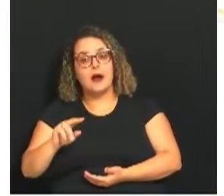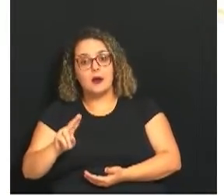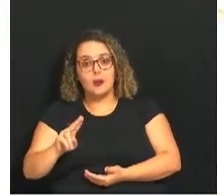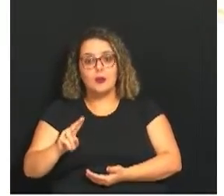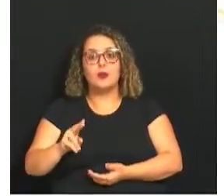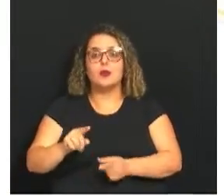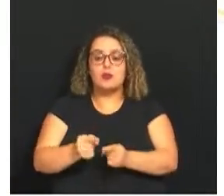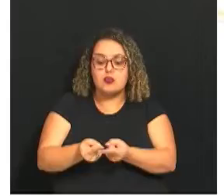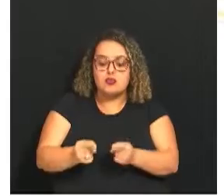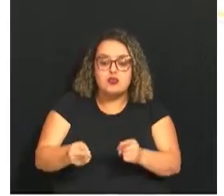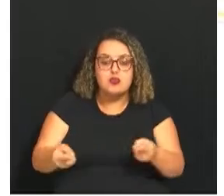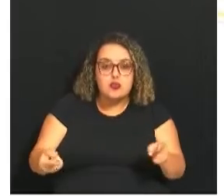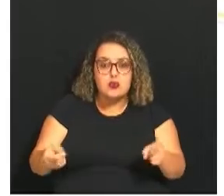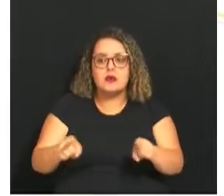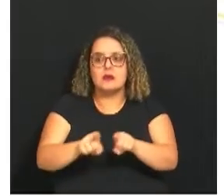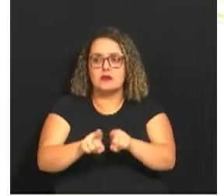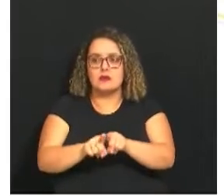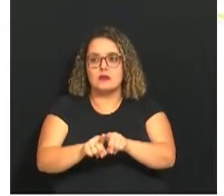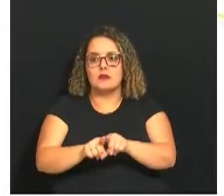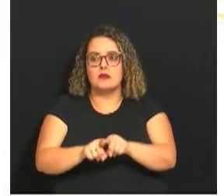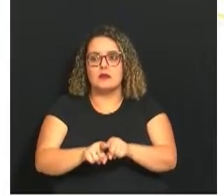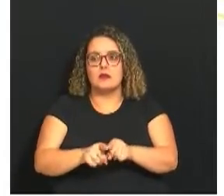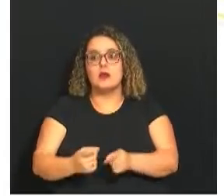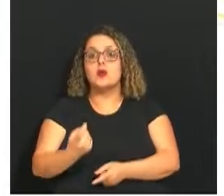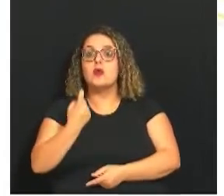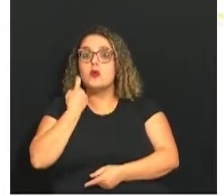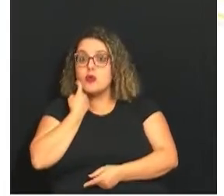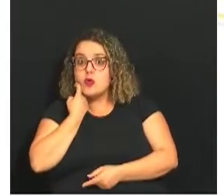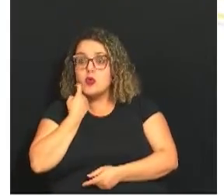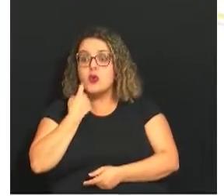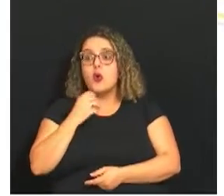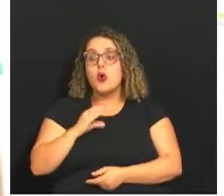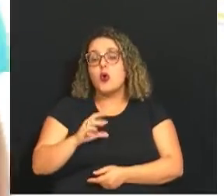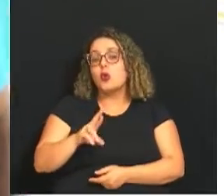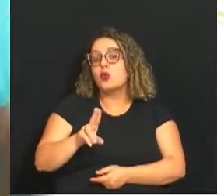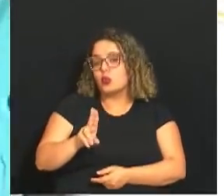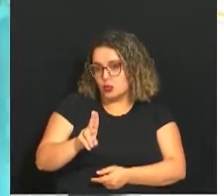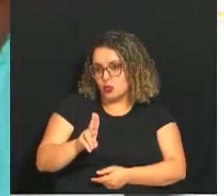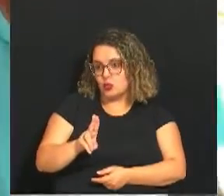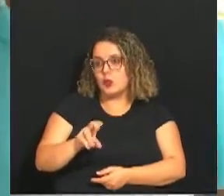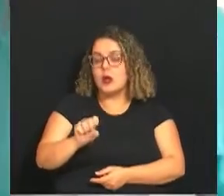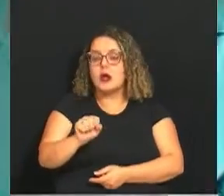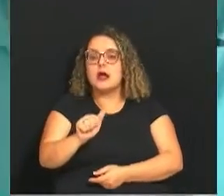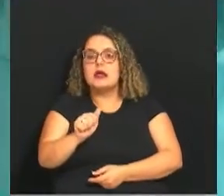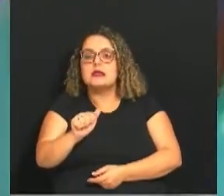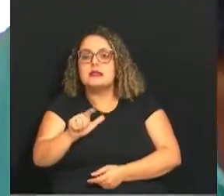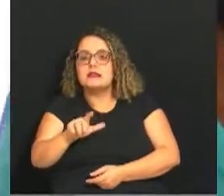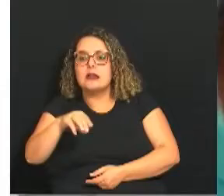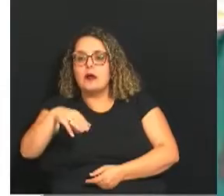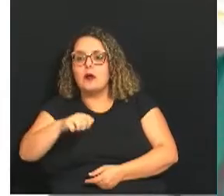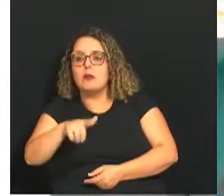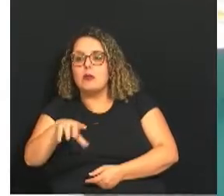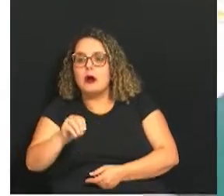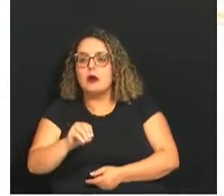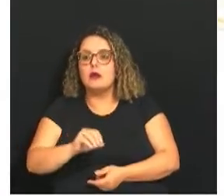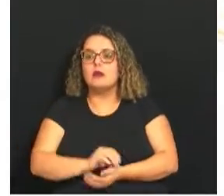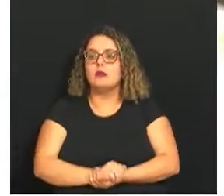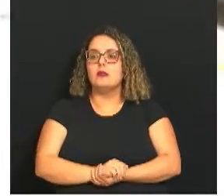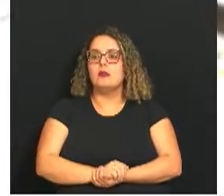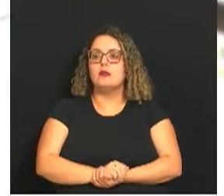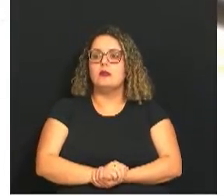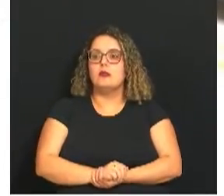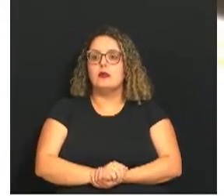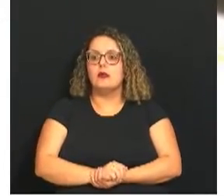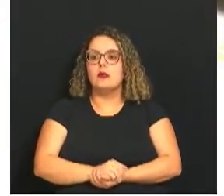bastante. Tem gente que prefere um peixinho cru, um sashimi, tem um salmão, um filé de São Peter, tem filé de